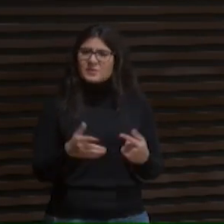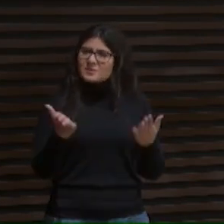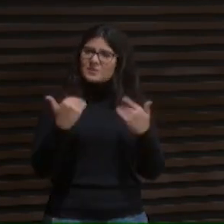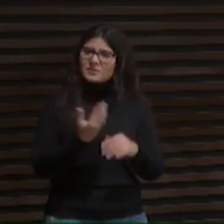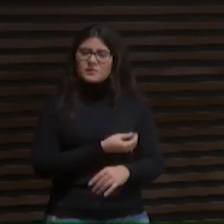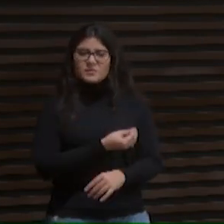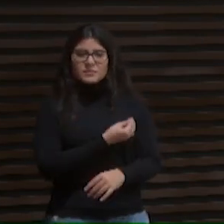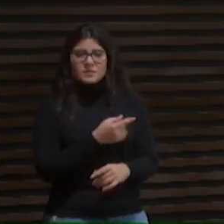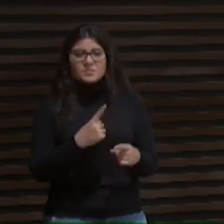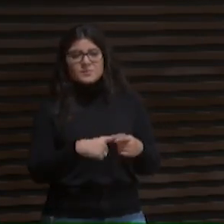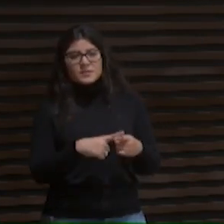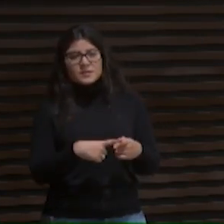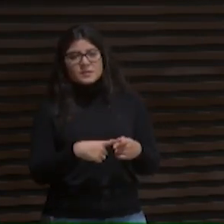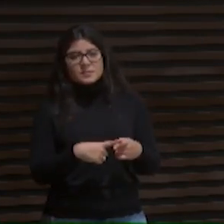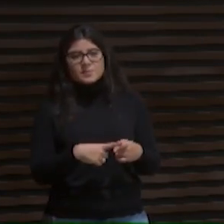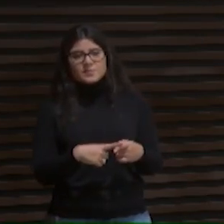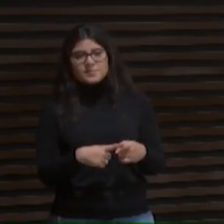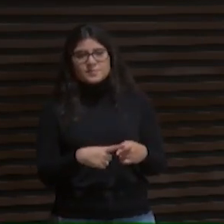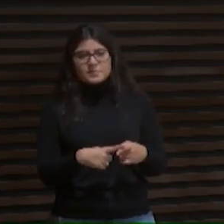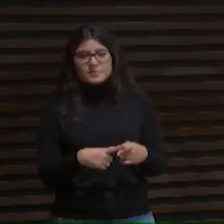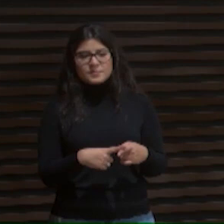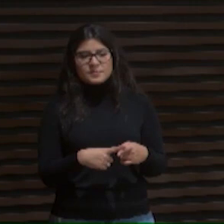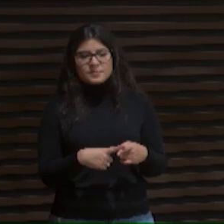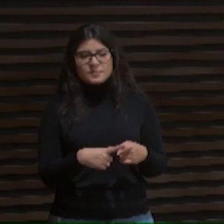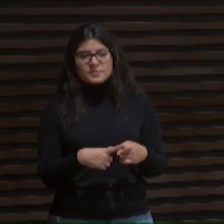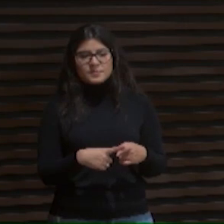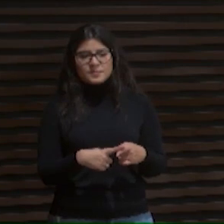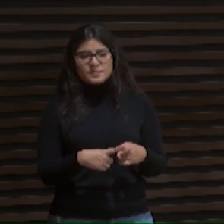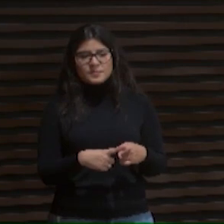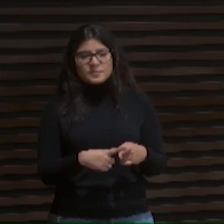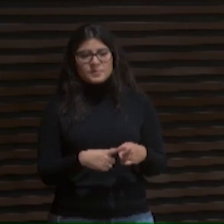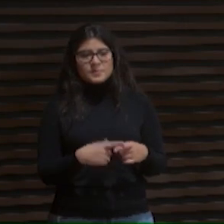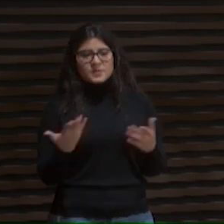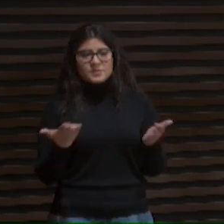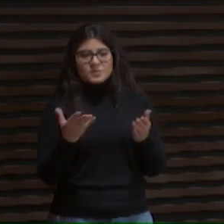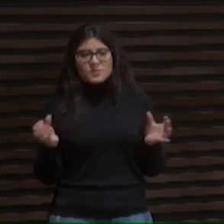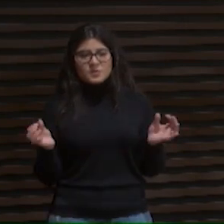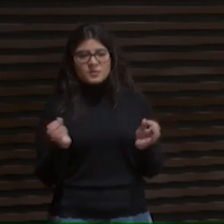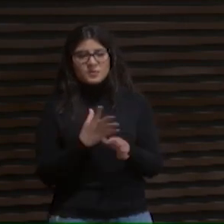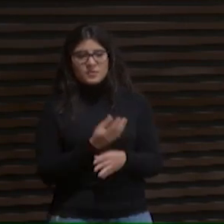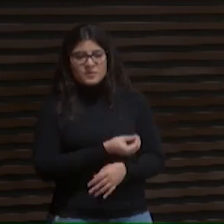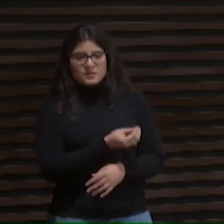vida? Por que Ele passa a viver em ti?